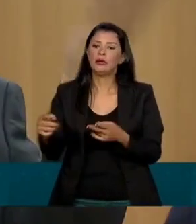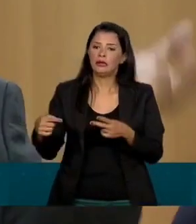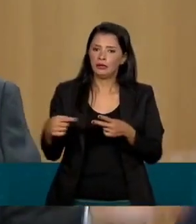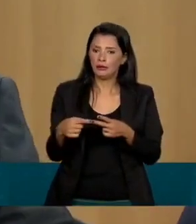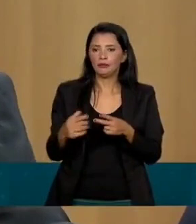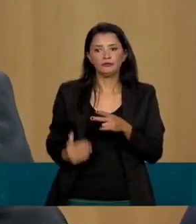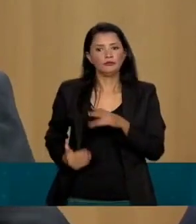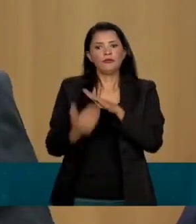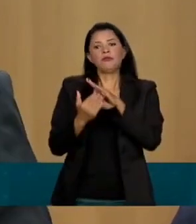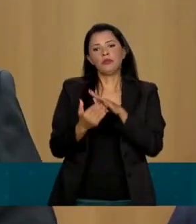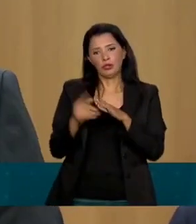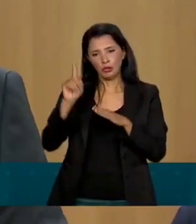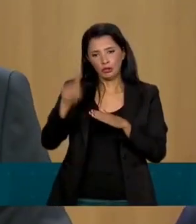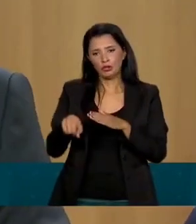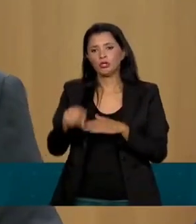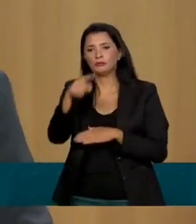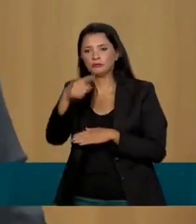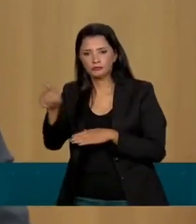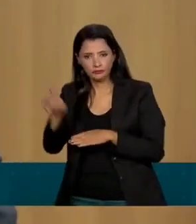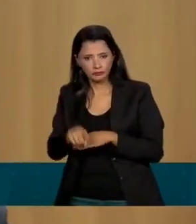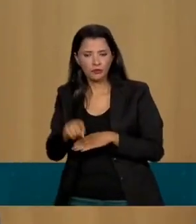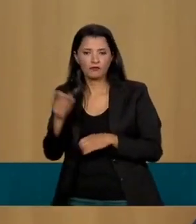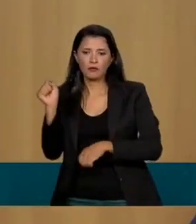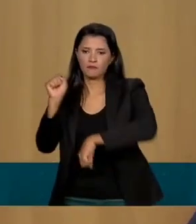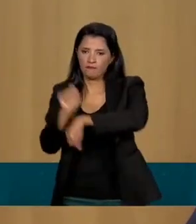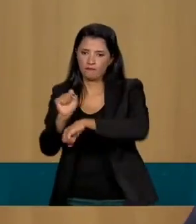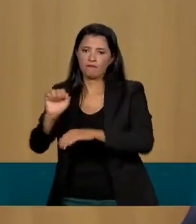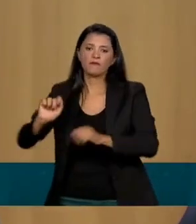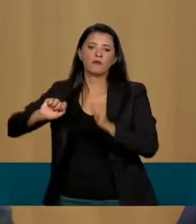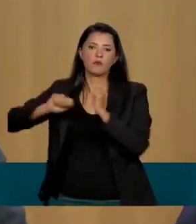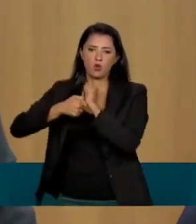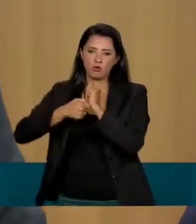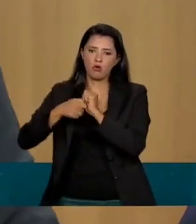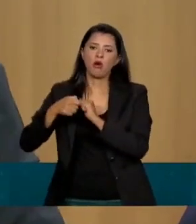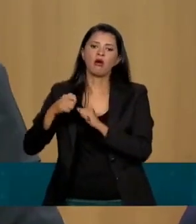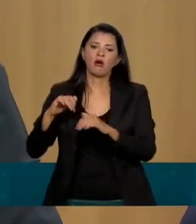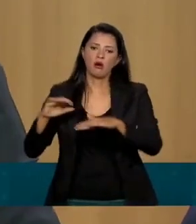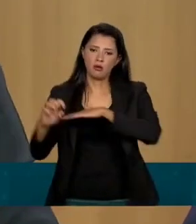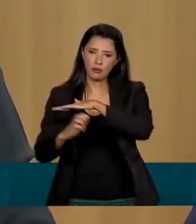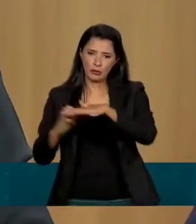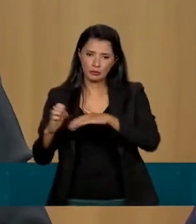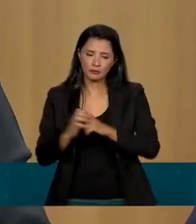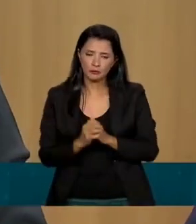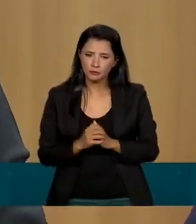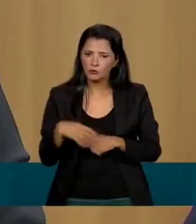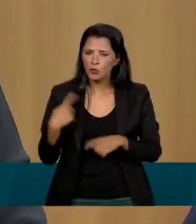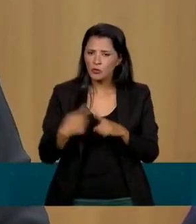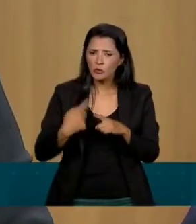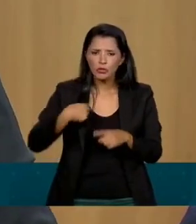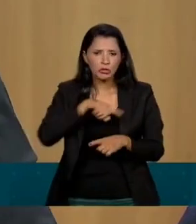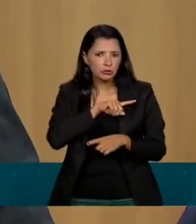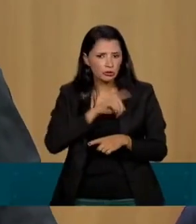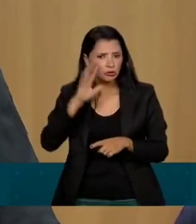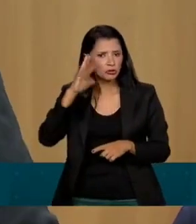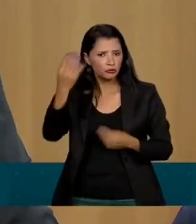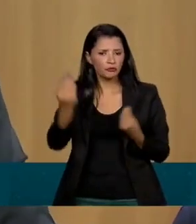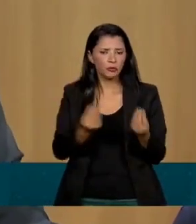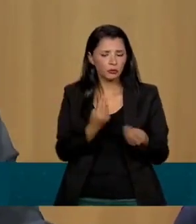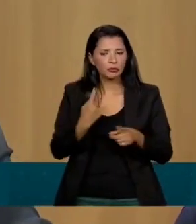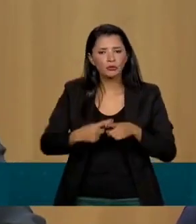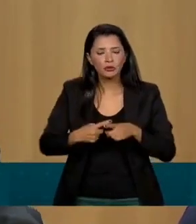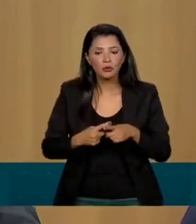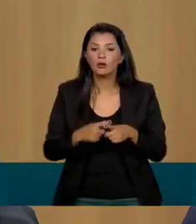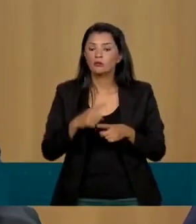no limite, a suspensão das atividades. Por que nós resolvemos fazer isto? Em face da